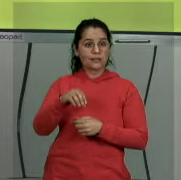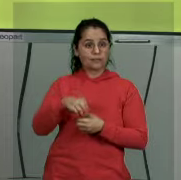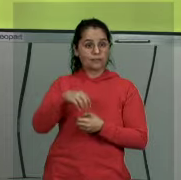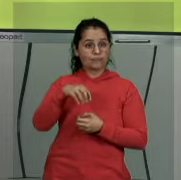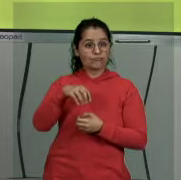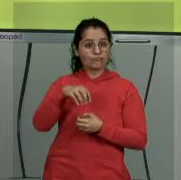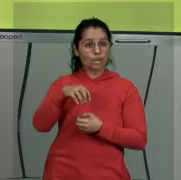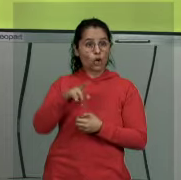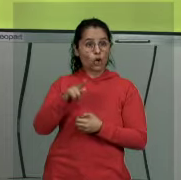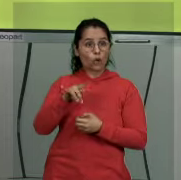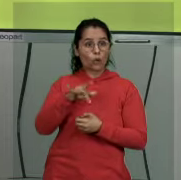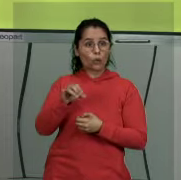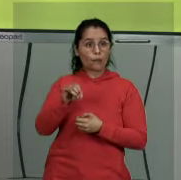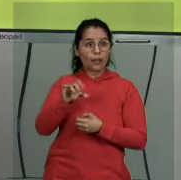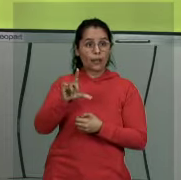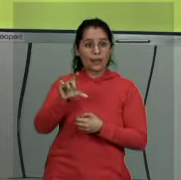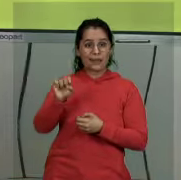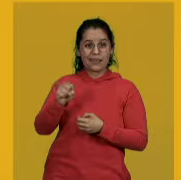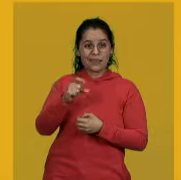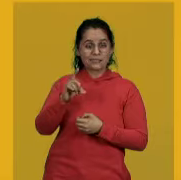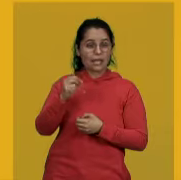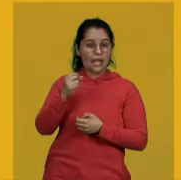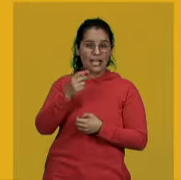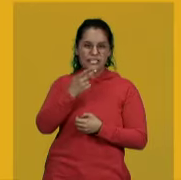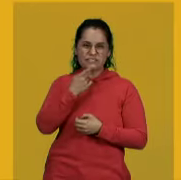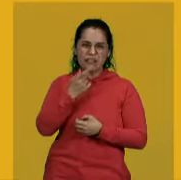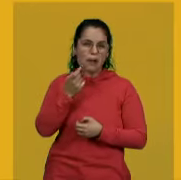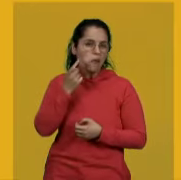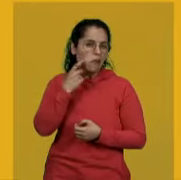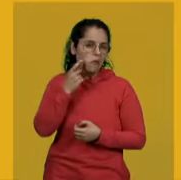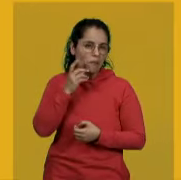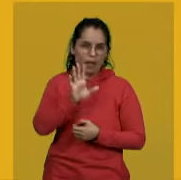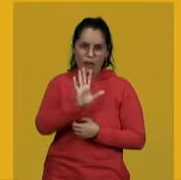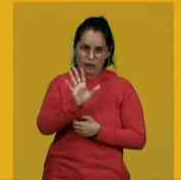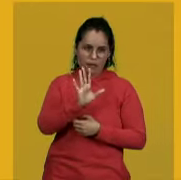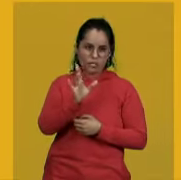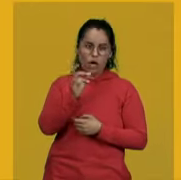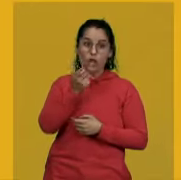pessoal apelida de bala, né, bala, e os medicamentos